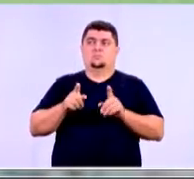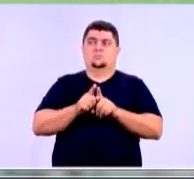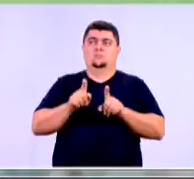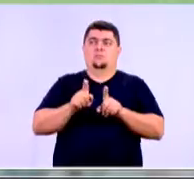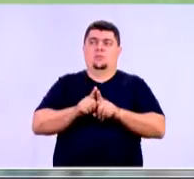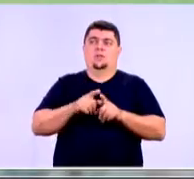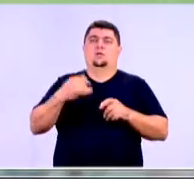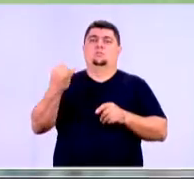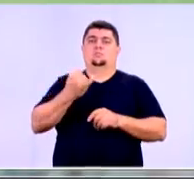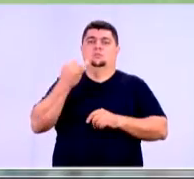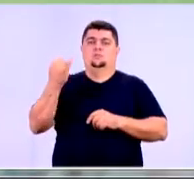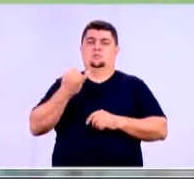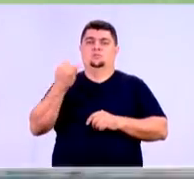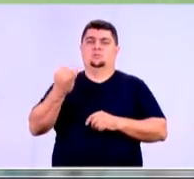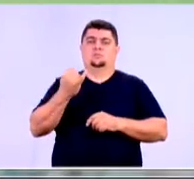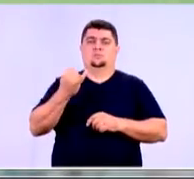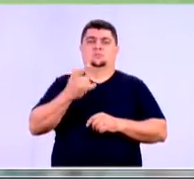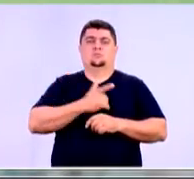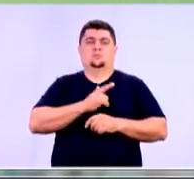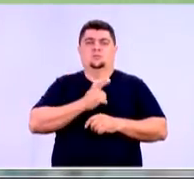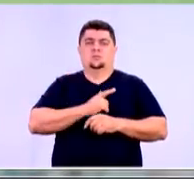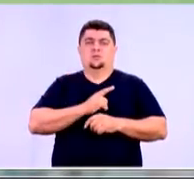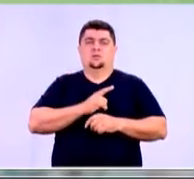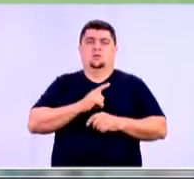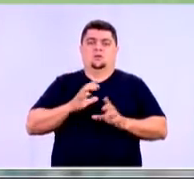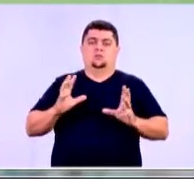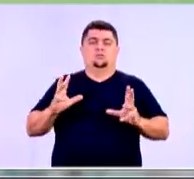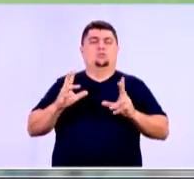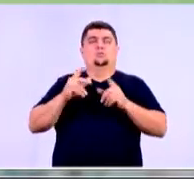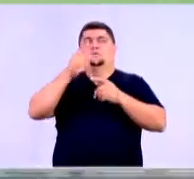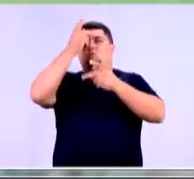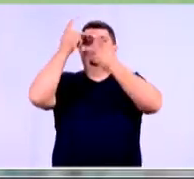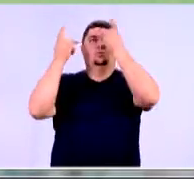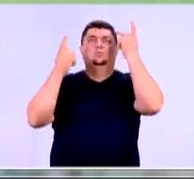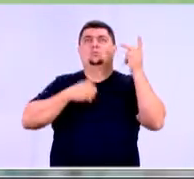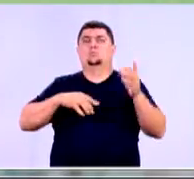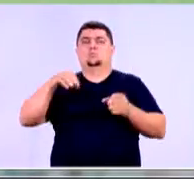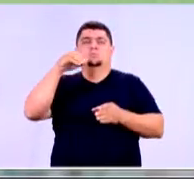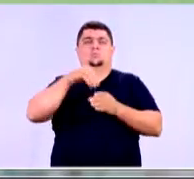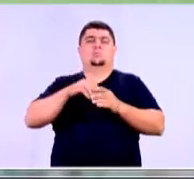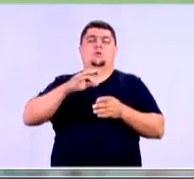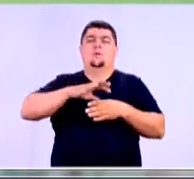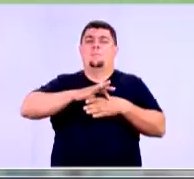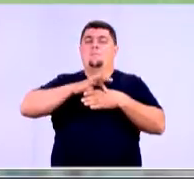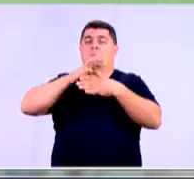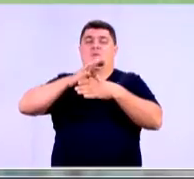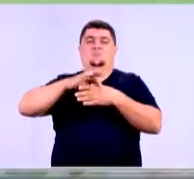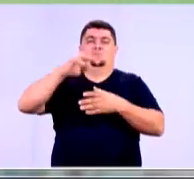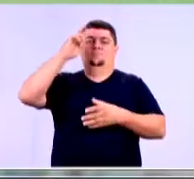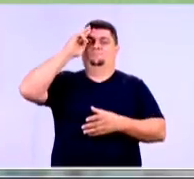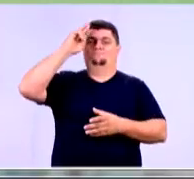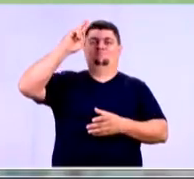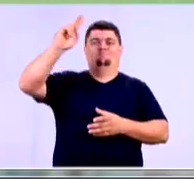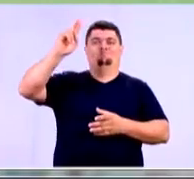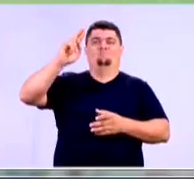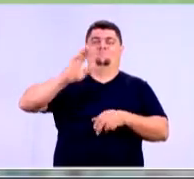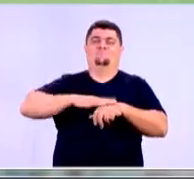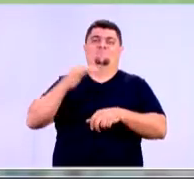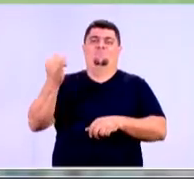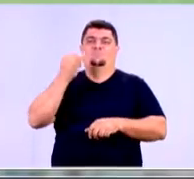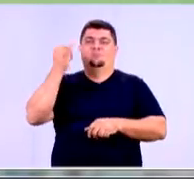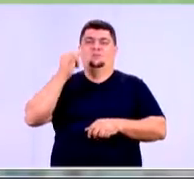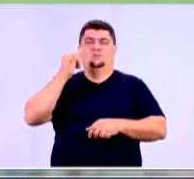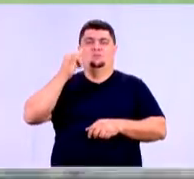análise nelas tem que estar envolvido todo mundo, principalmente a direção, o seu João tem que